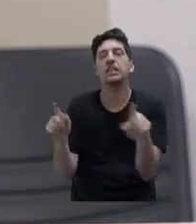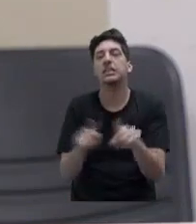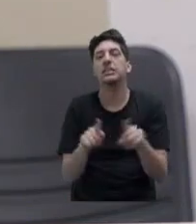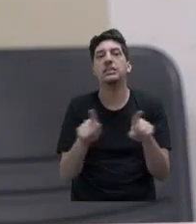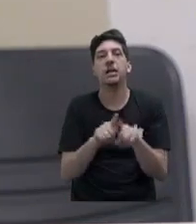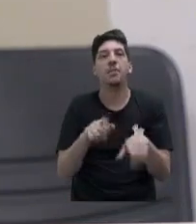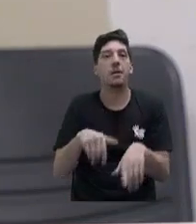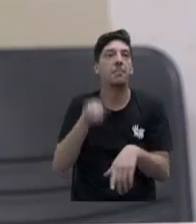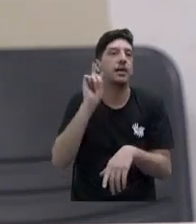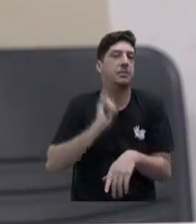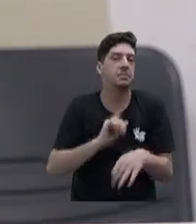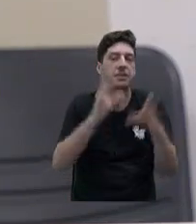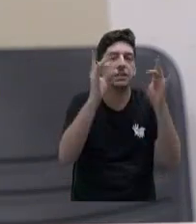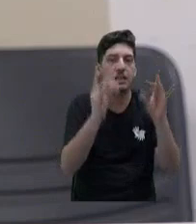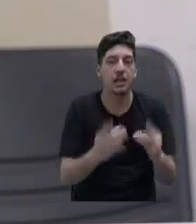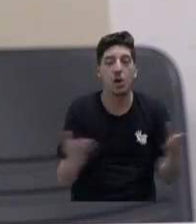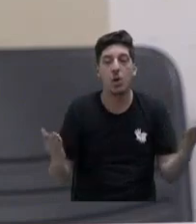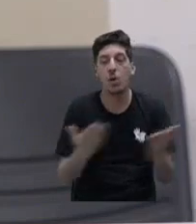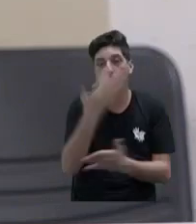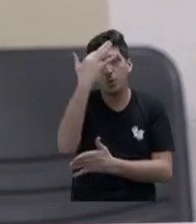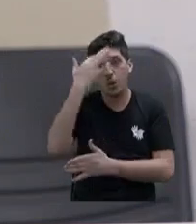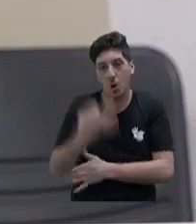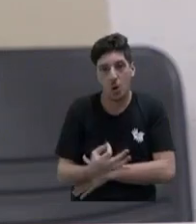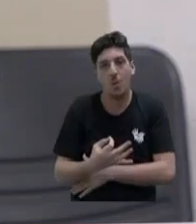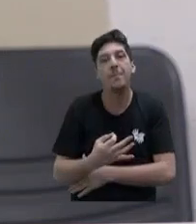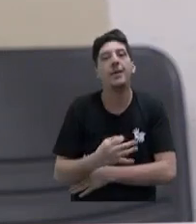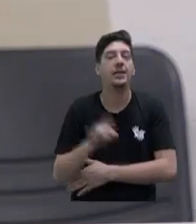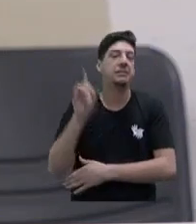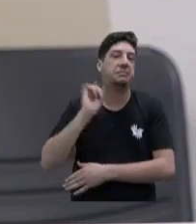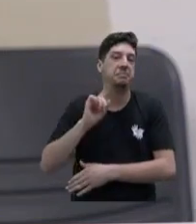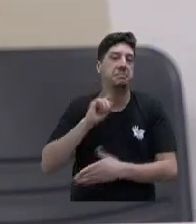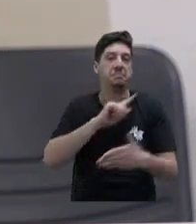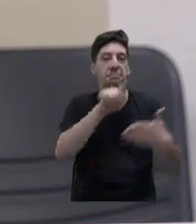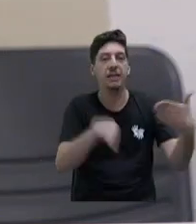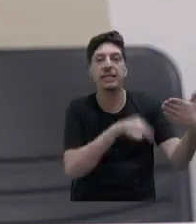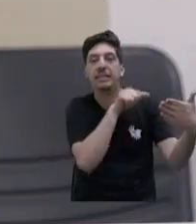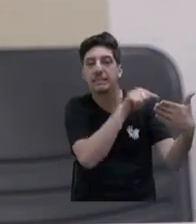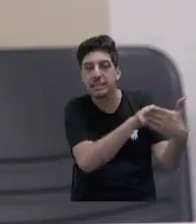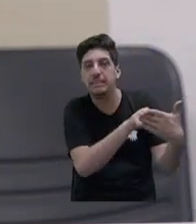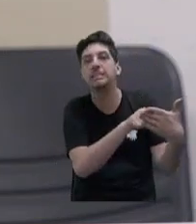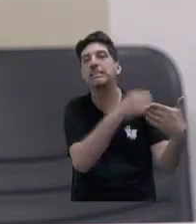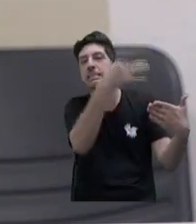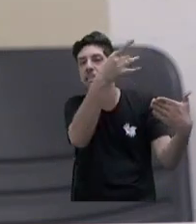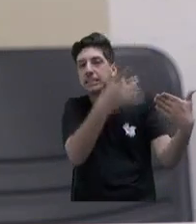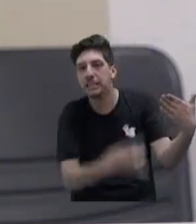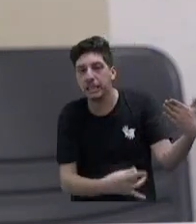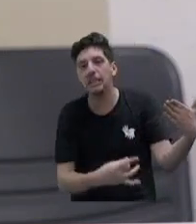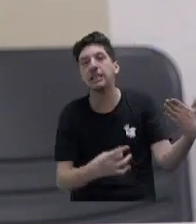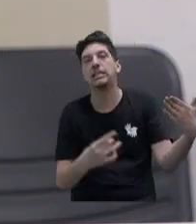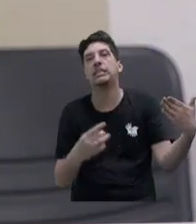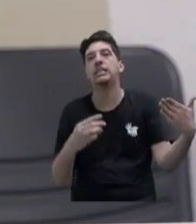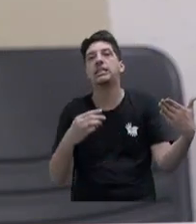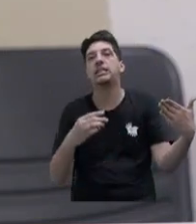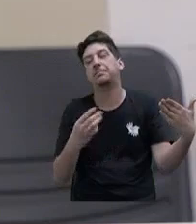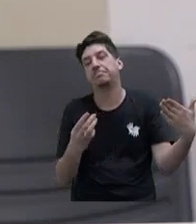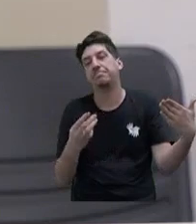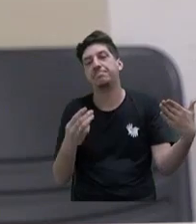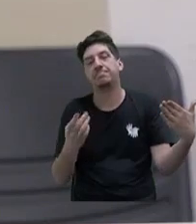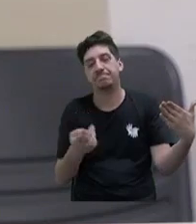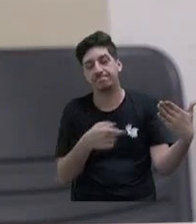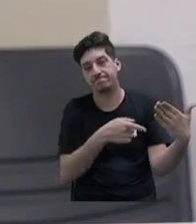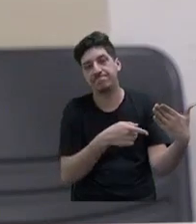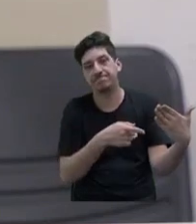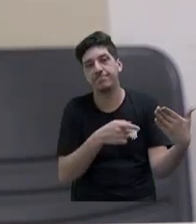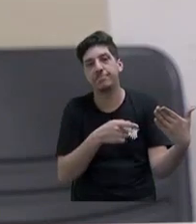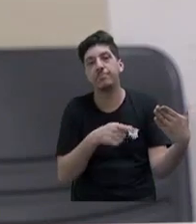das Minas. Hoje eu entendo a Minas profunda, palavra abissal de Drummond,